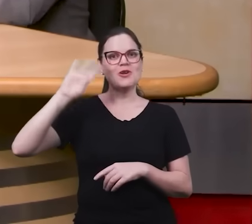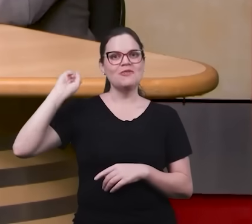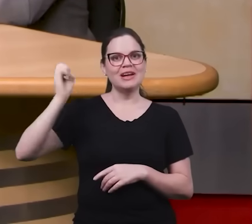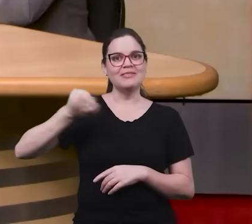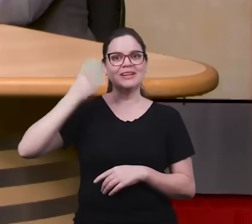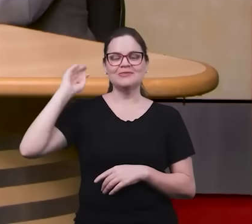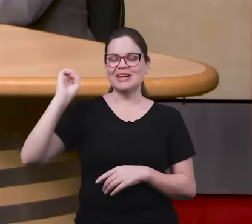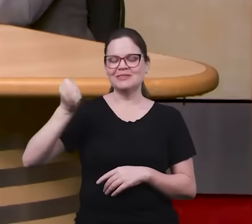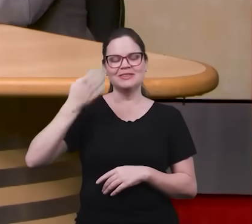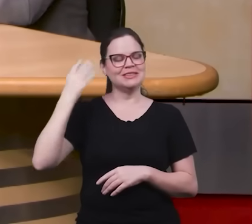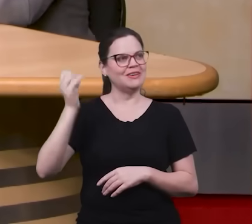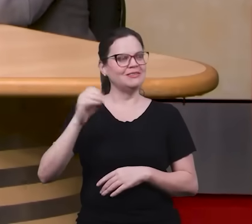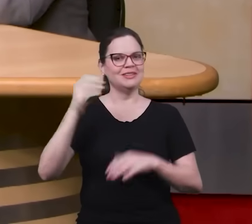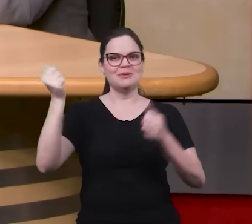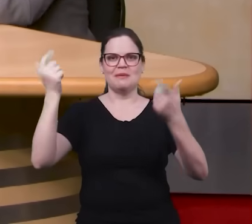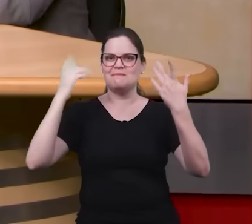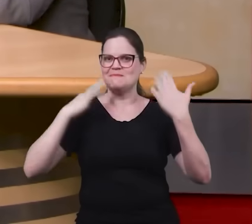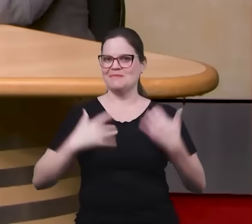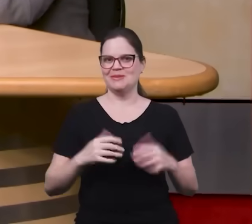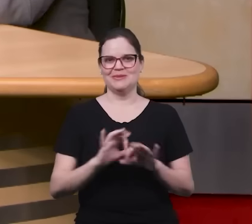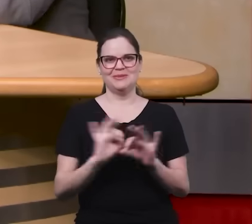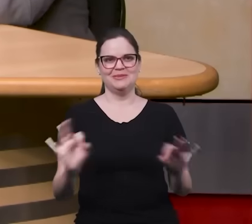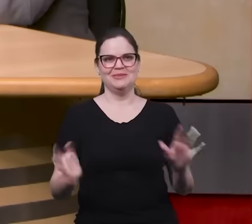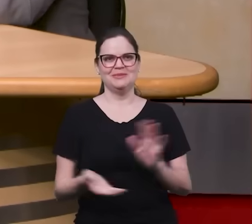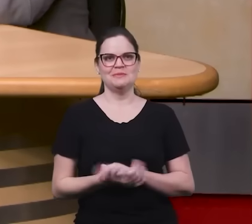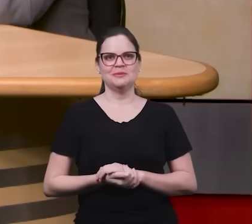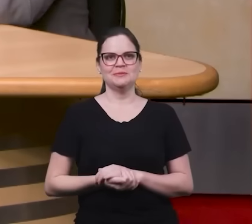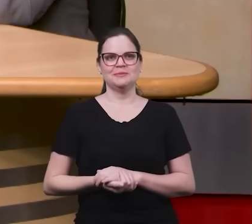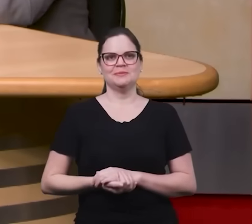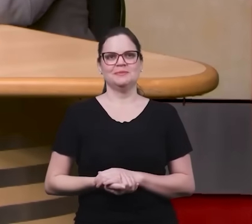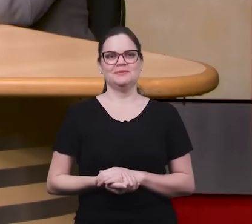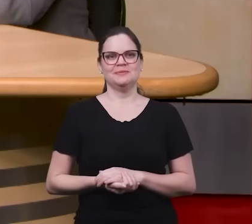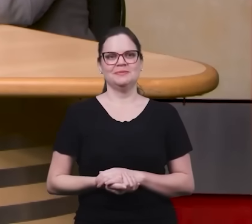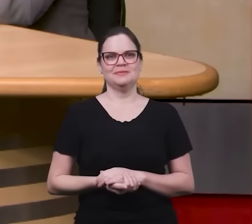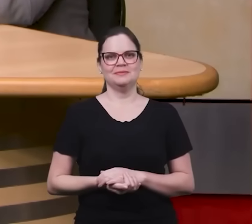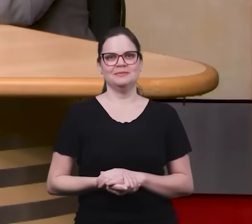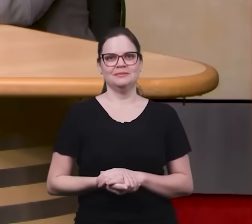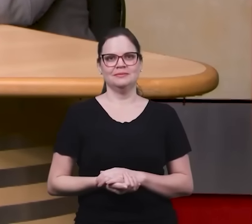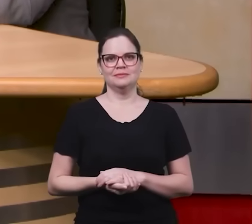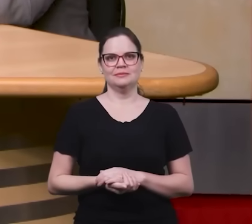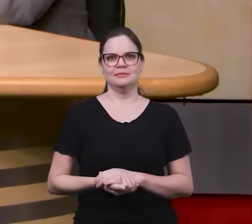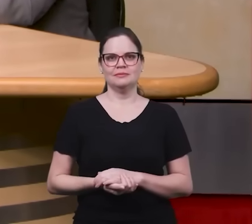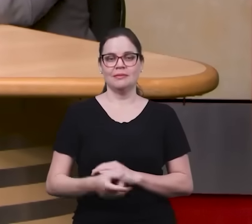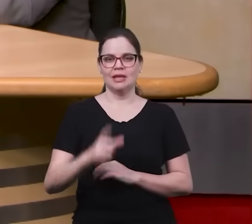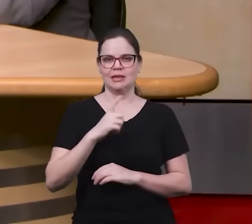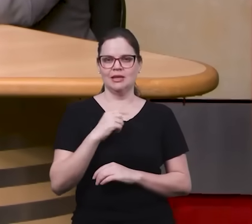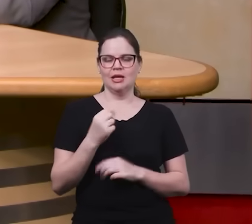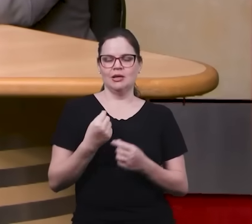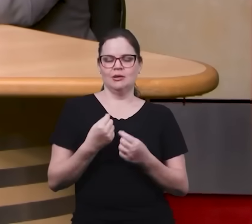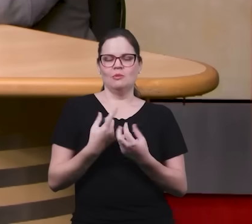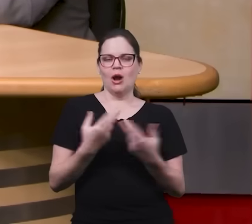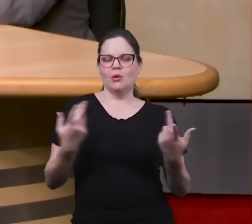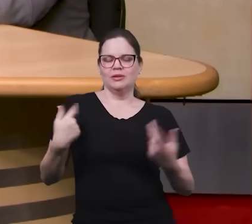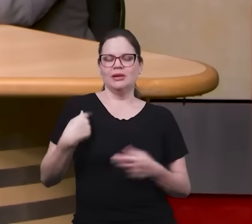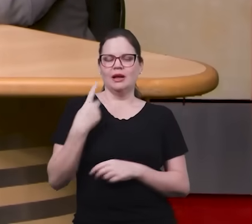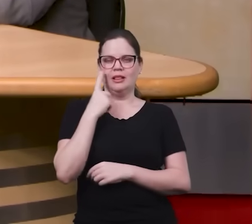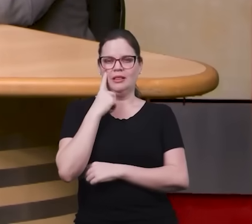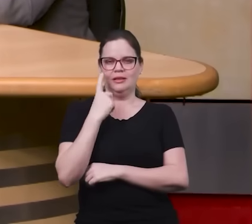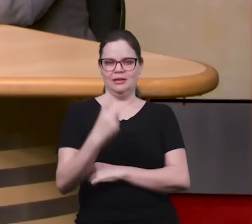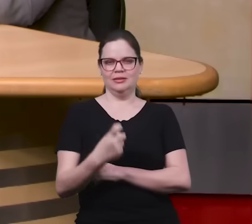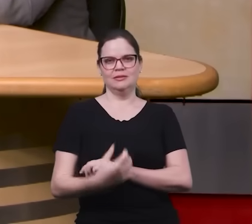vem no momento, isso é uma bênção. E há uma coisa muito interessante, Sérgio e